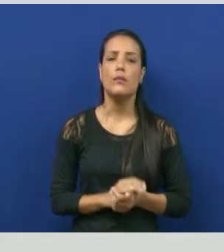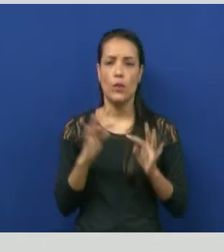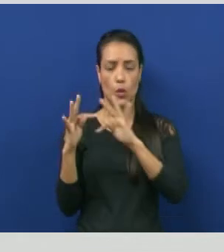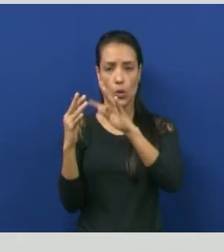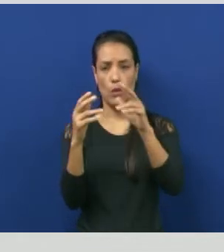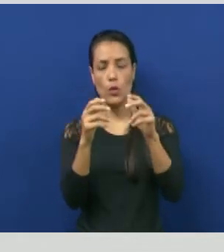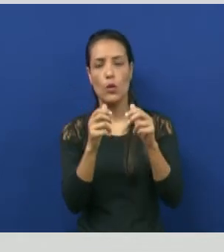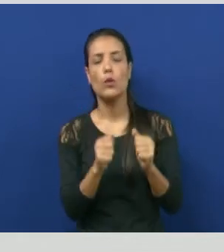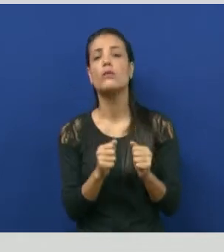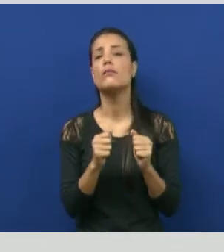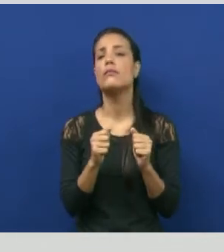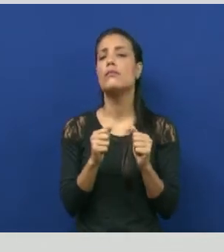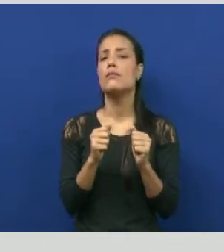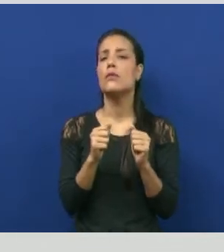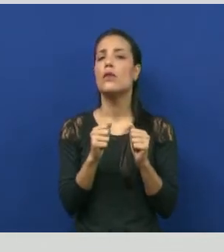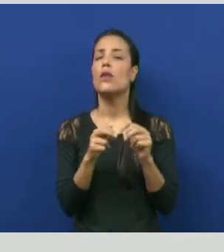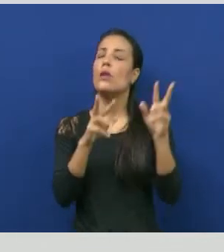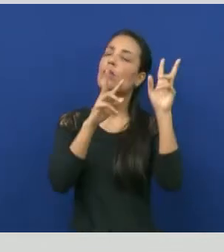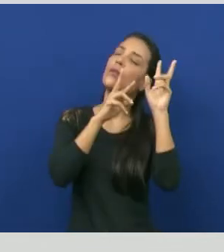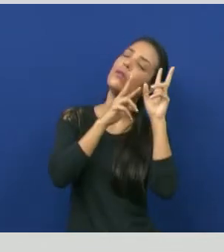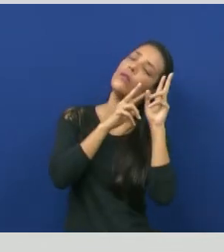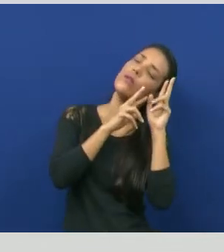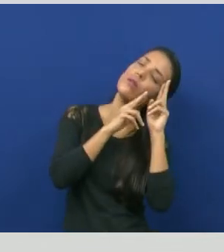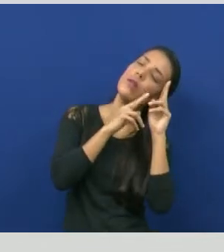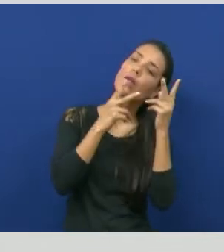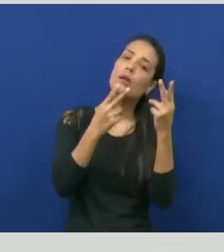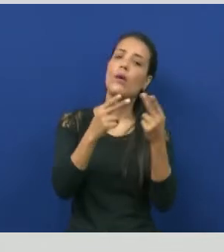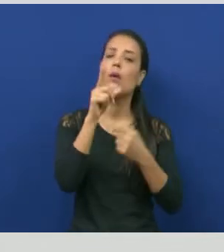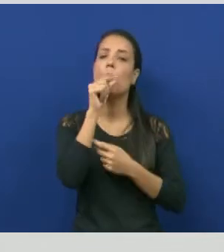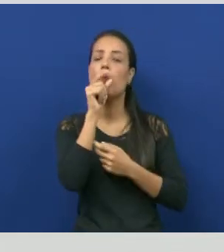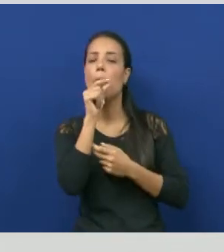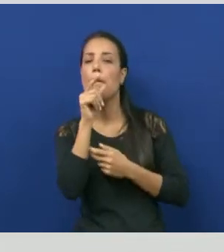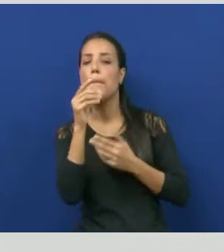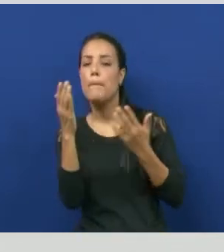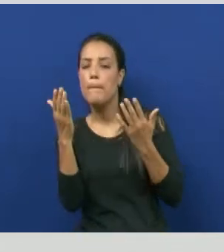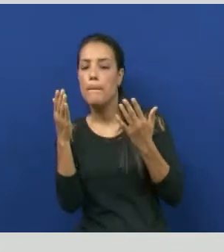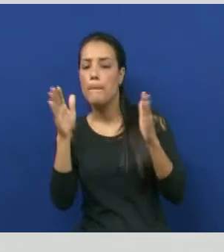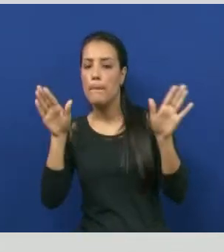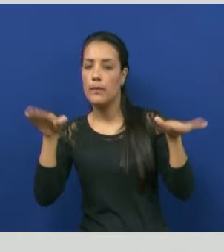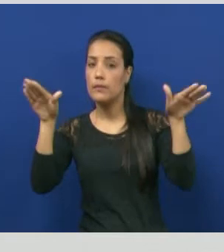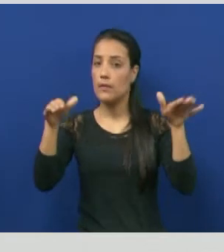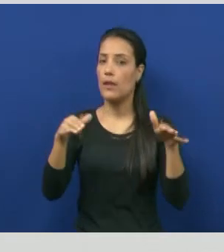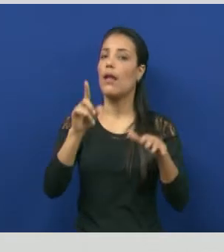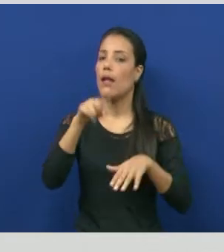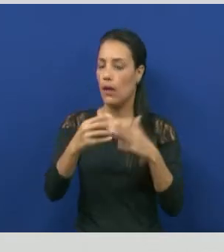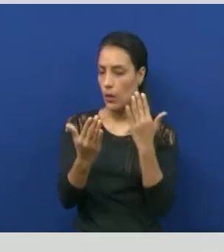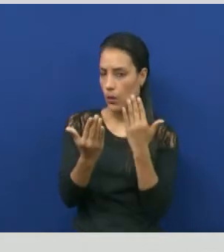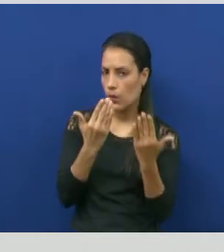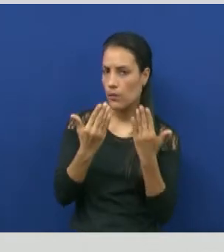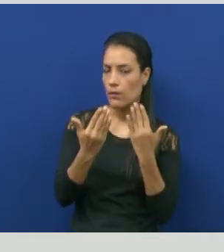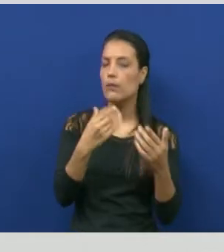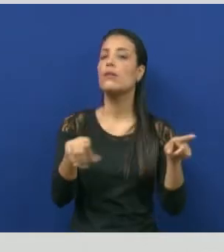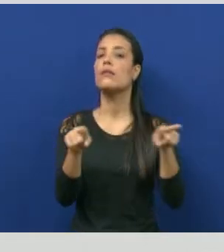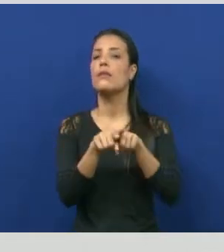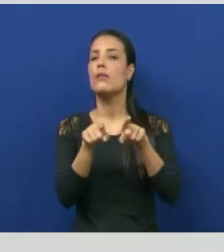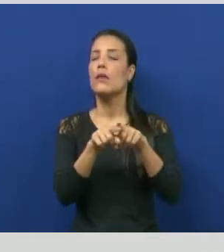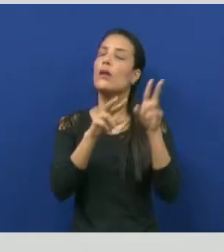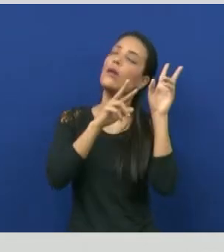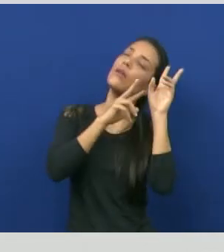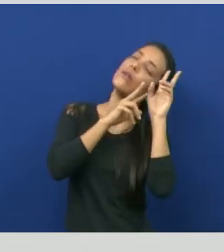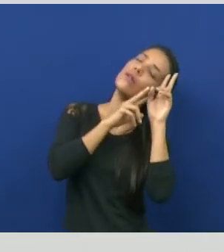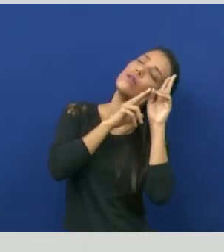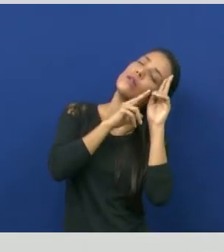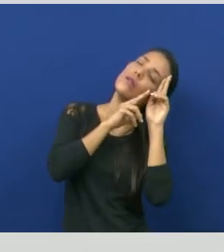Todos tratam de dormir como os passarinhos, é uma comparação. O sono, que é silêncio da alma, é